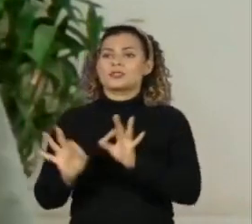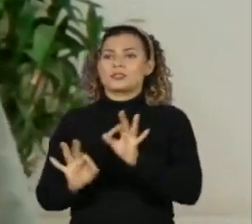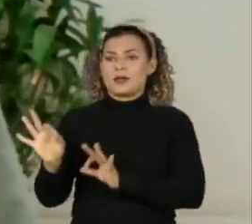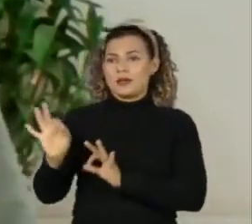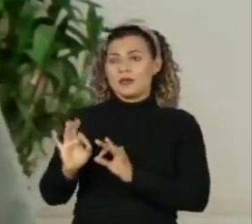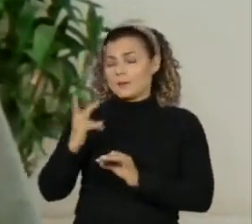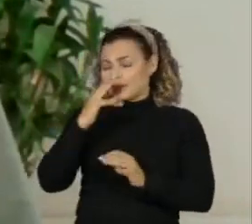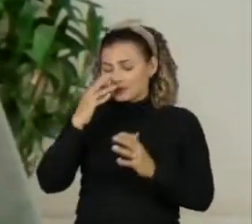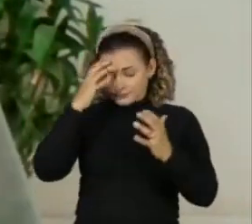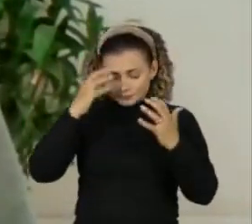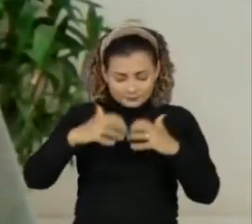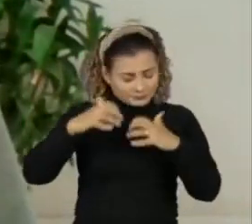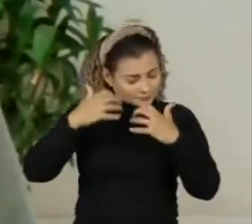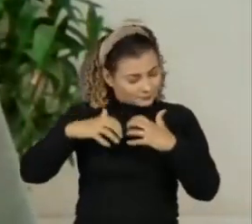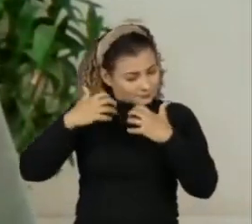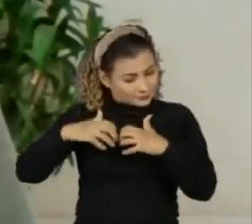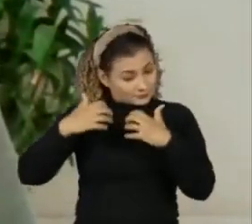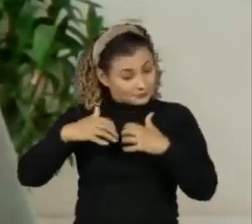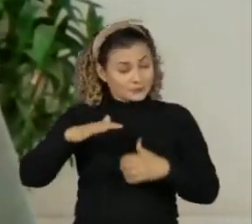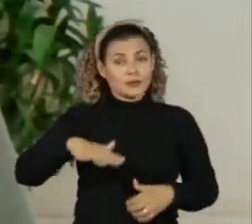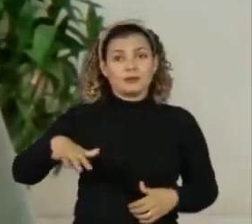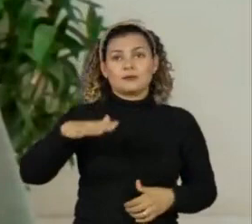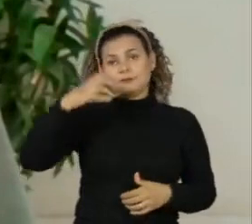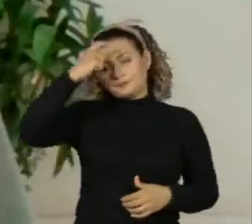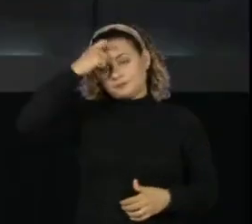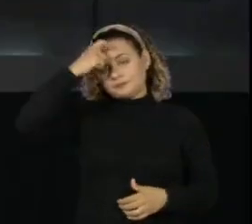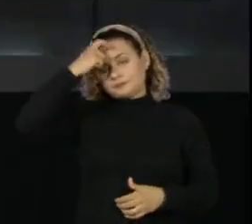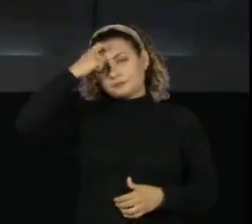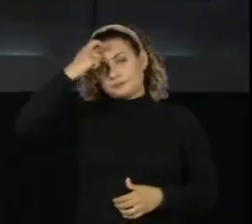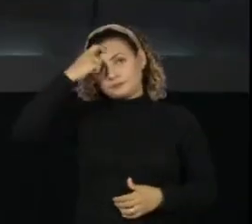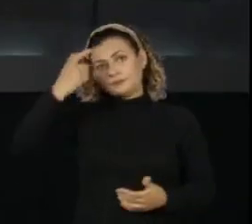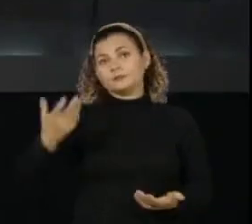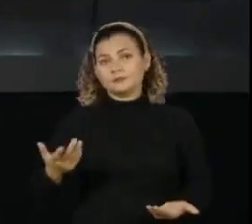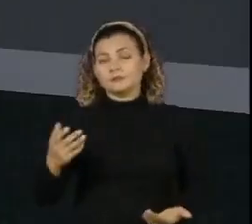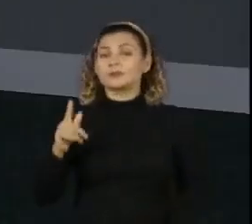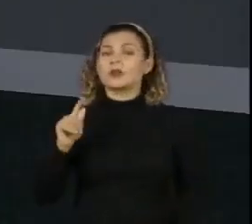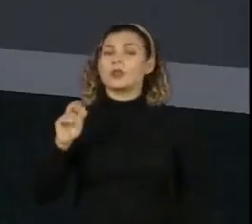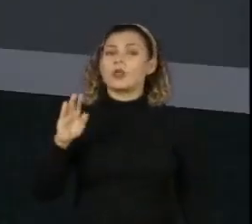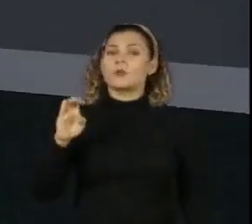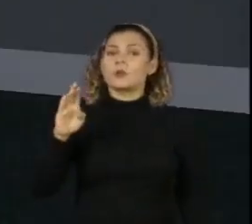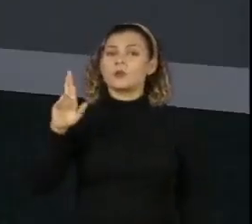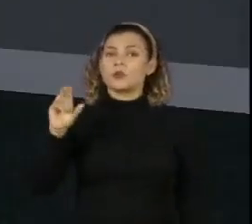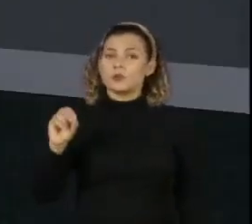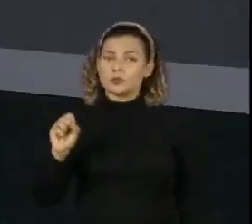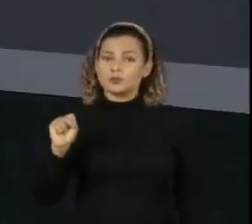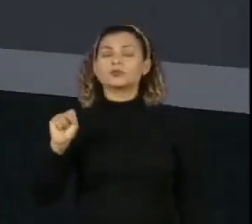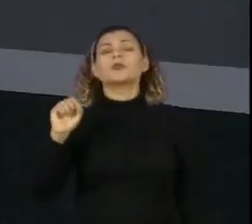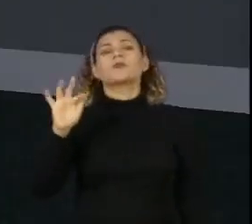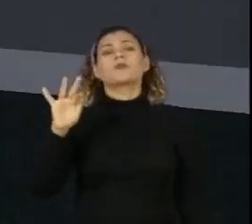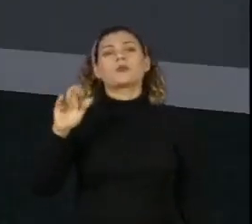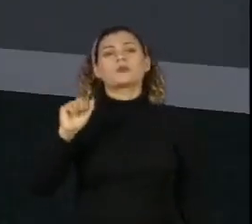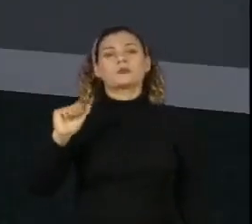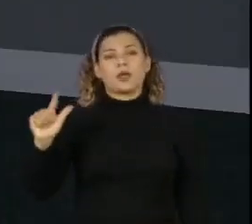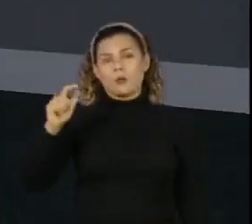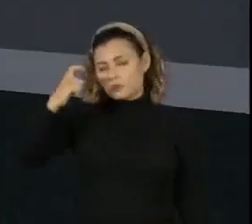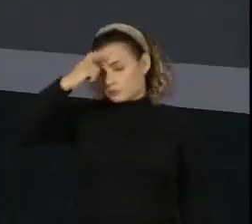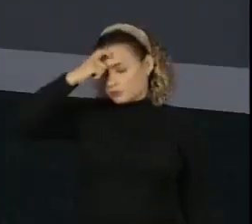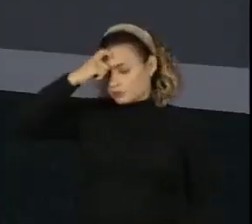mau funcionamento de uma área específica do cérebro, que são os lobos frontais. E o senhor falou antes da dificuldade